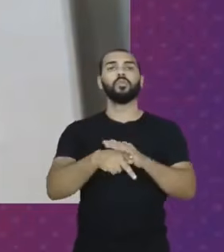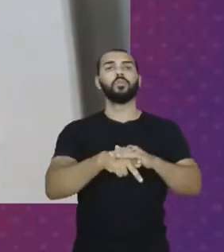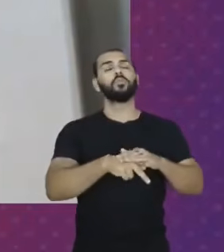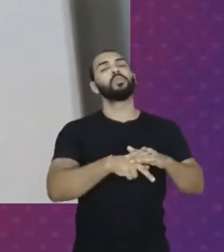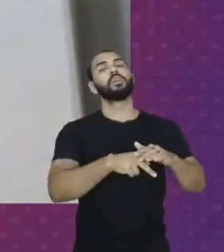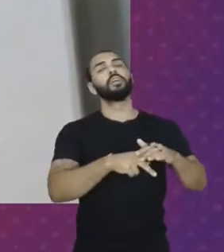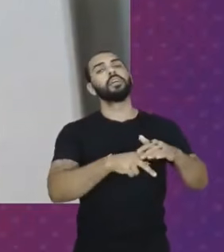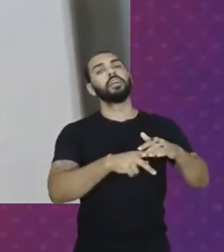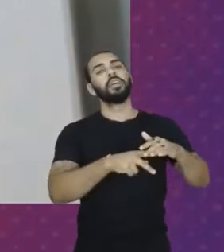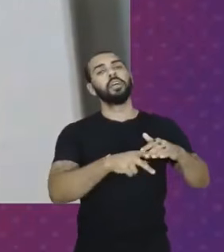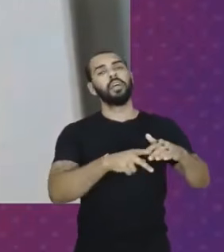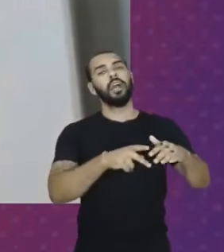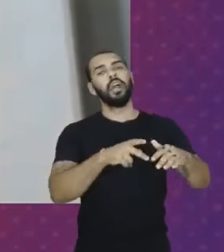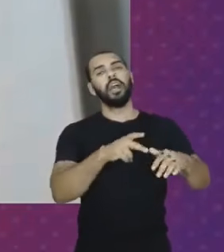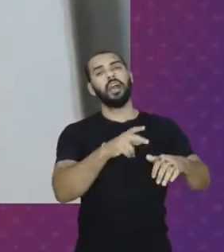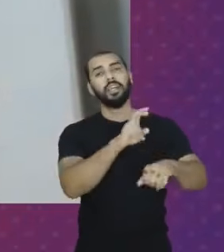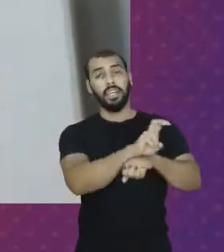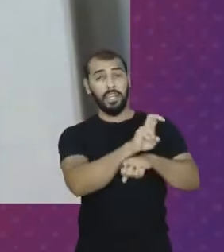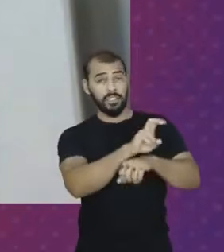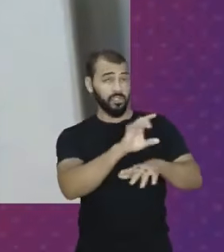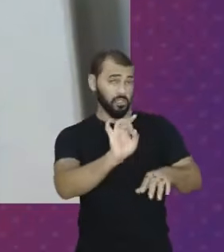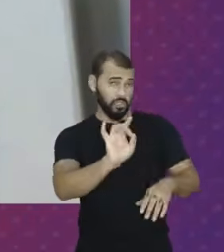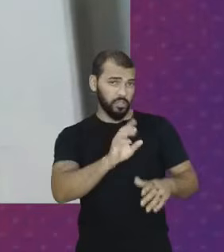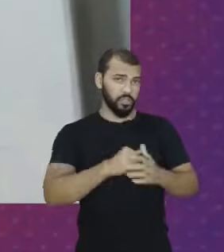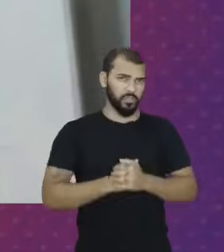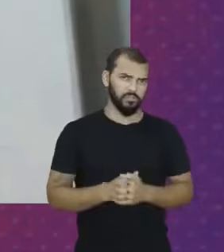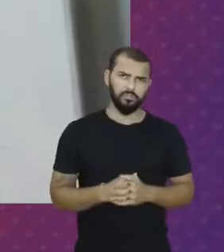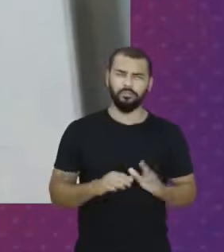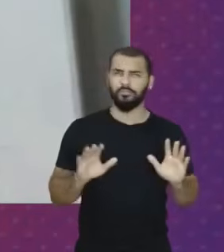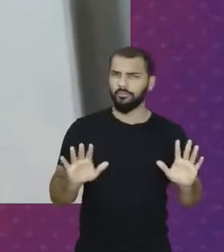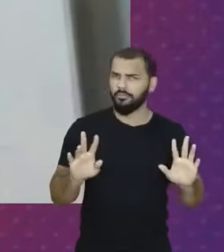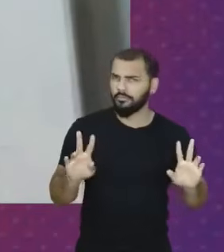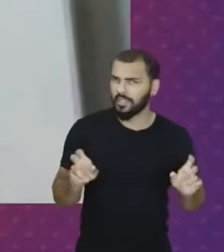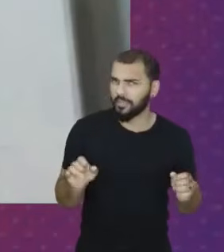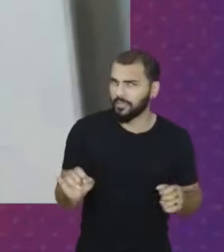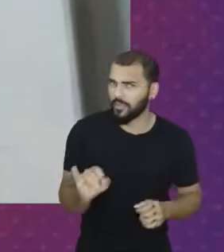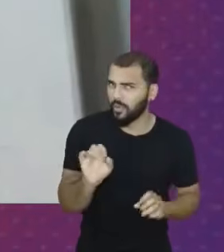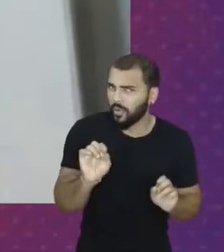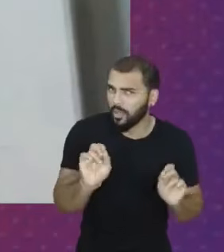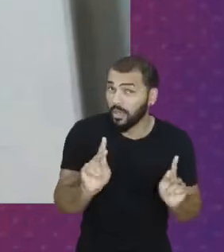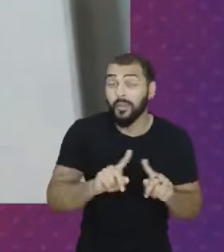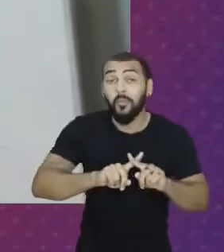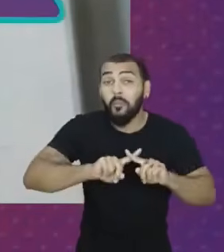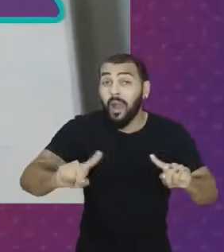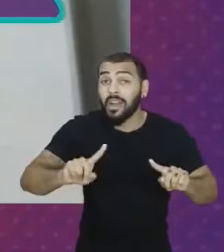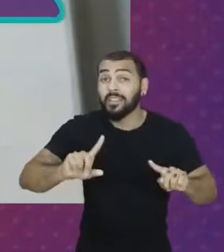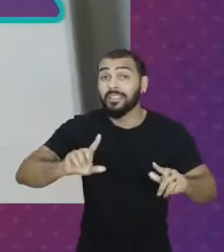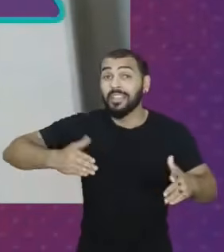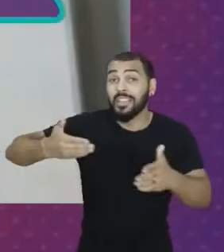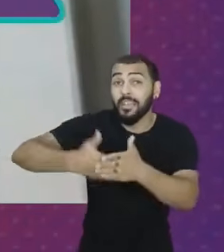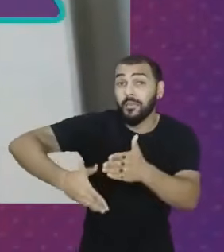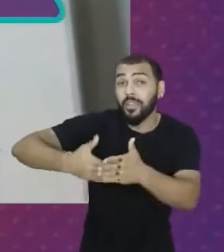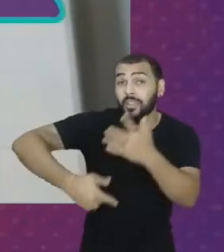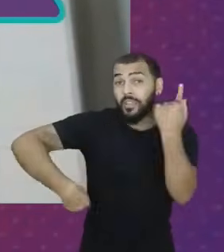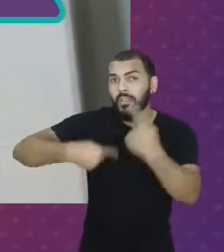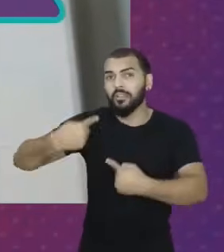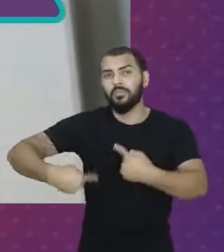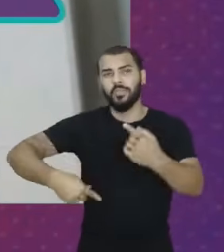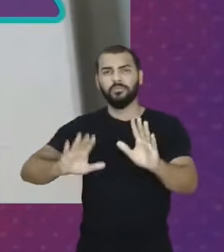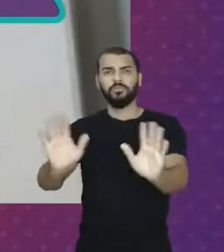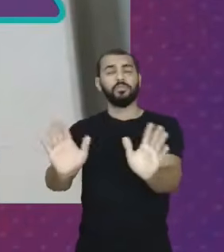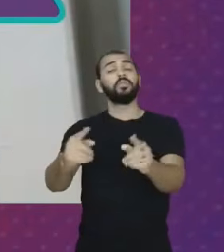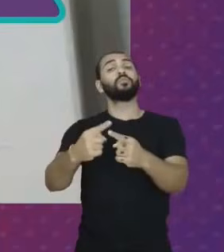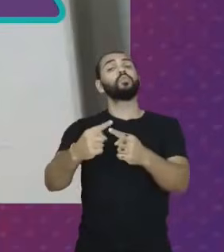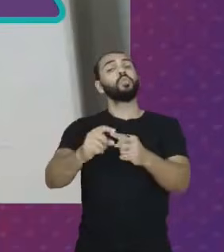pautas importantes, mas percebam, nós não podemos nos limitar a esse debate. O que eu quero dizer com isso? Essas pautas são importantes,